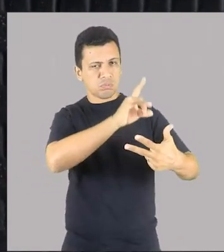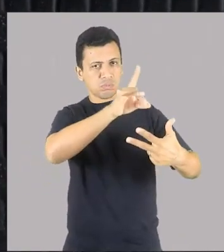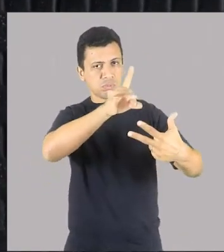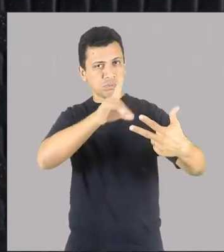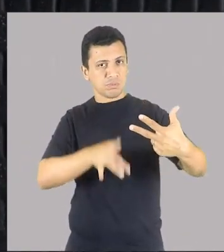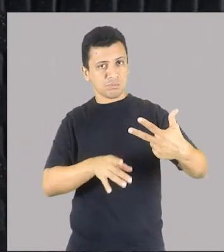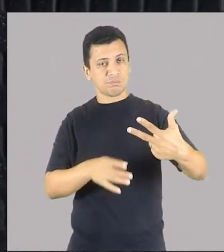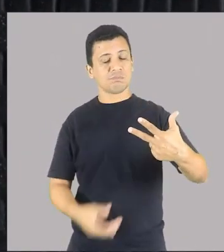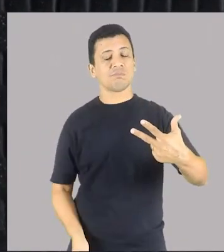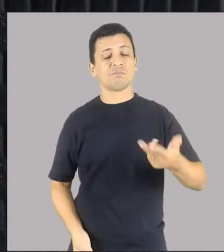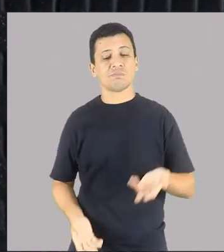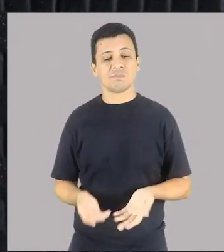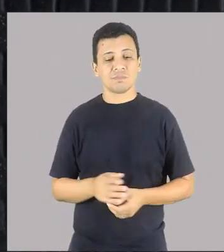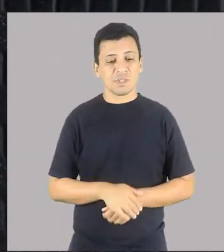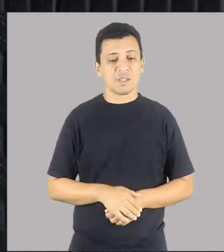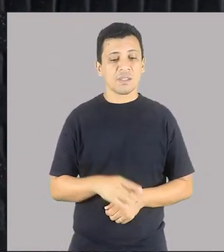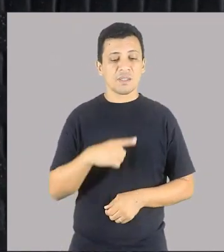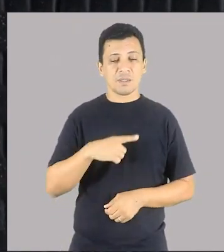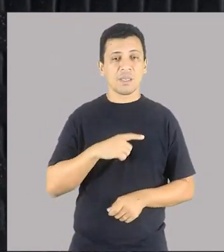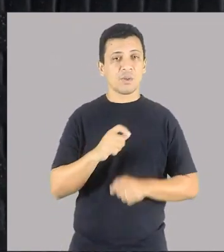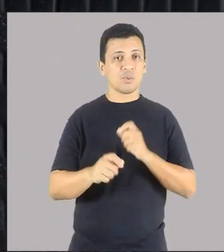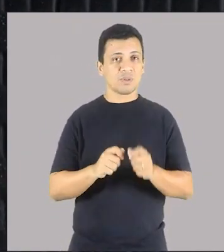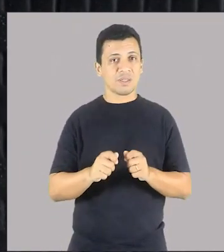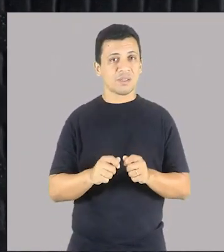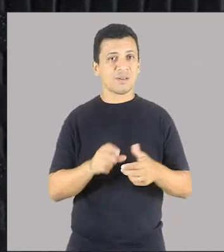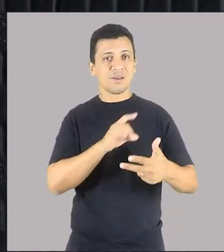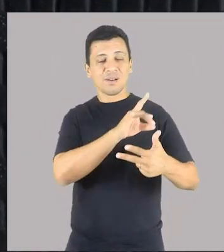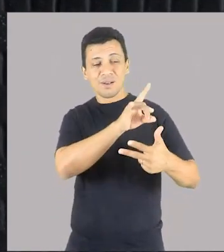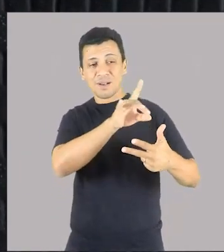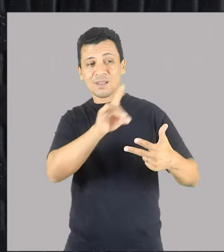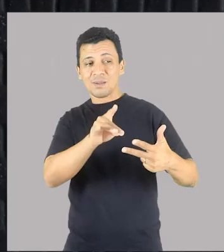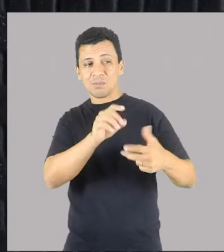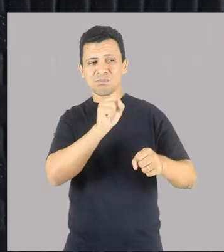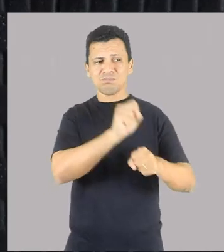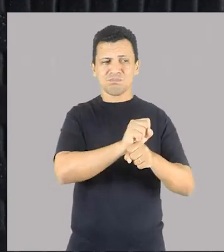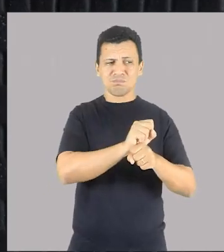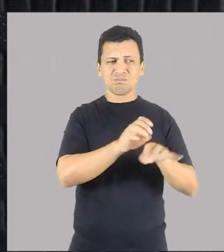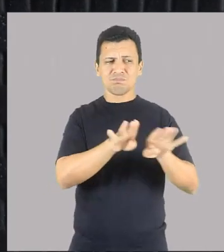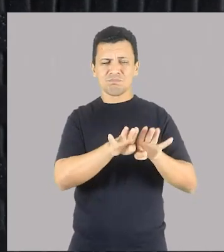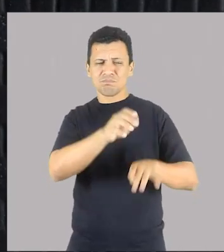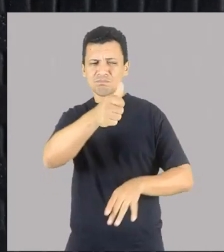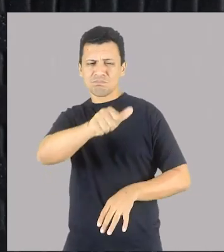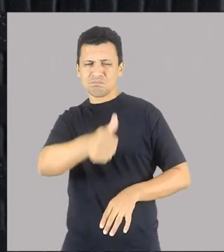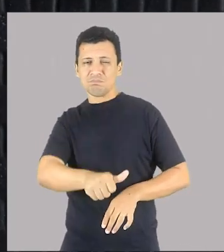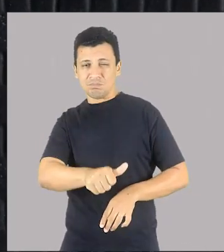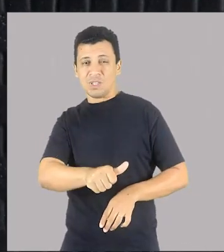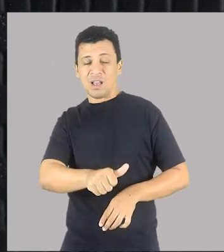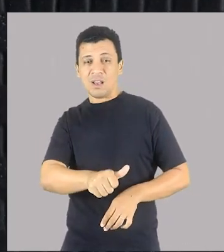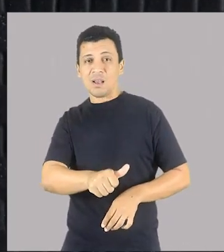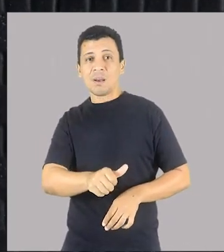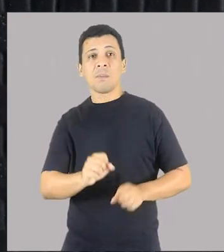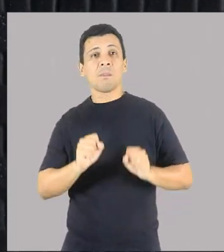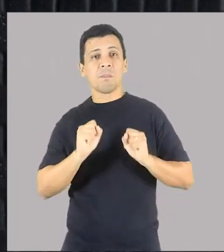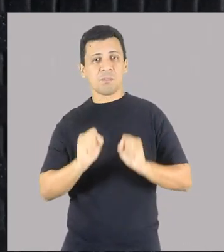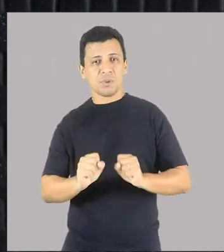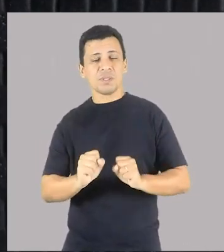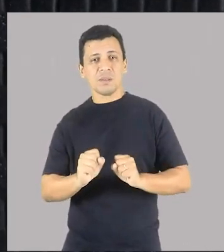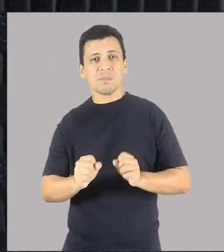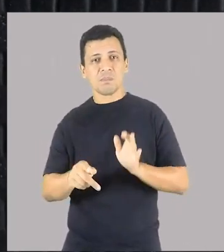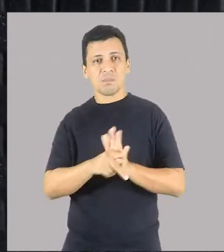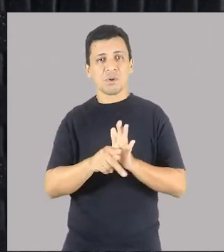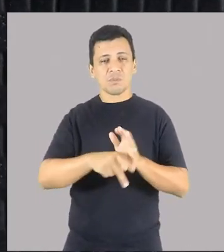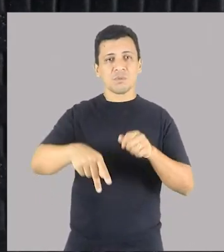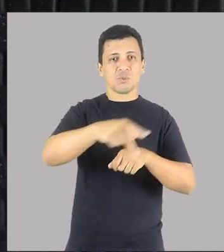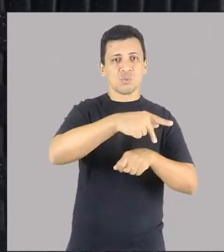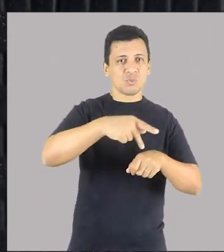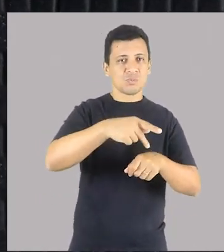maneira, há aí freios e contrapesos para que o poder do Estado seja um poder regulado.